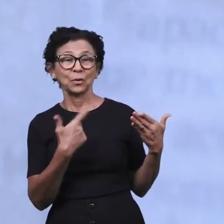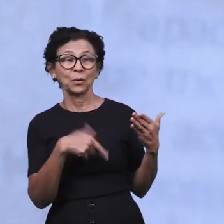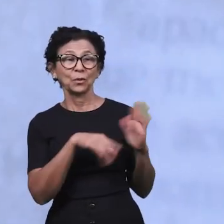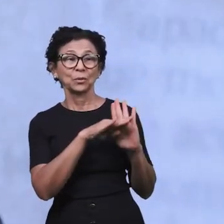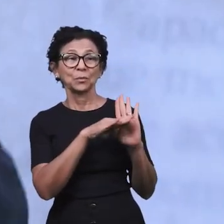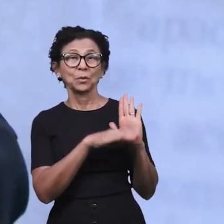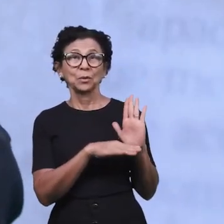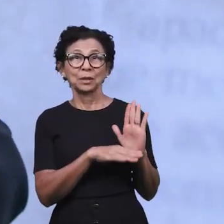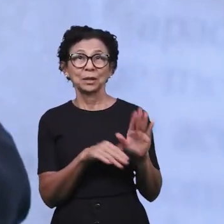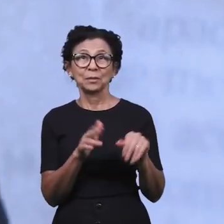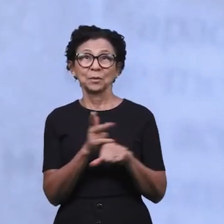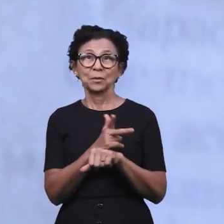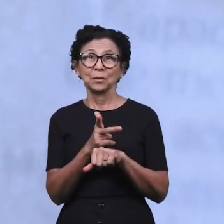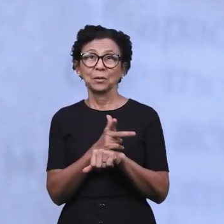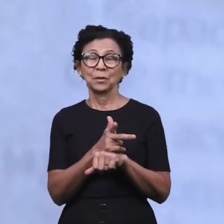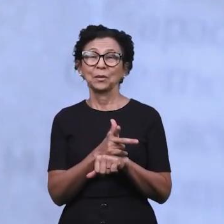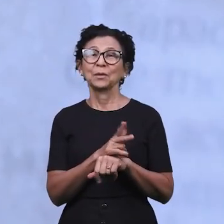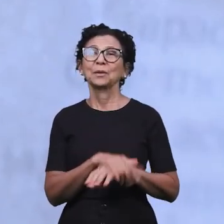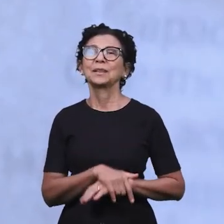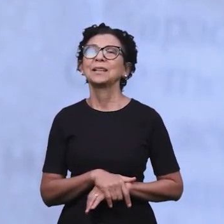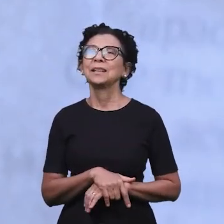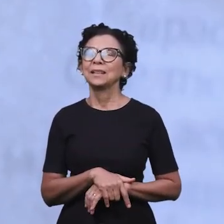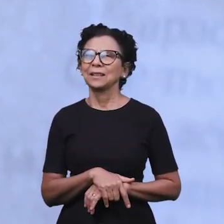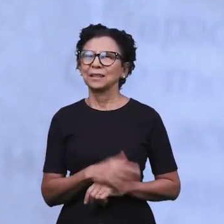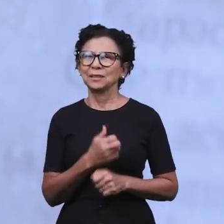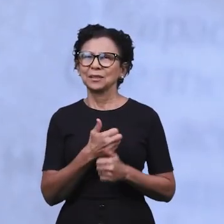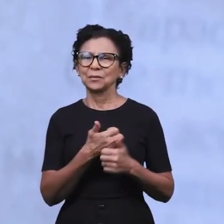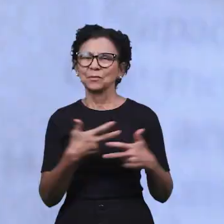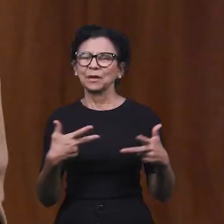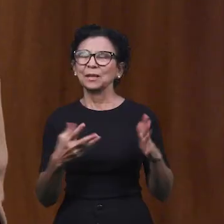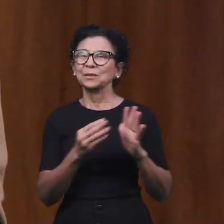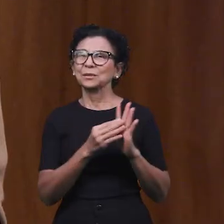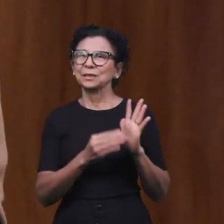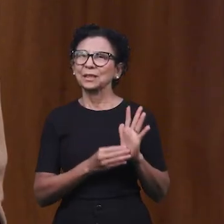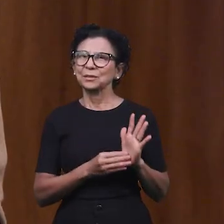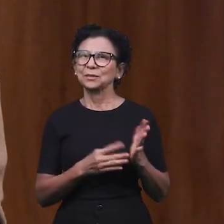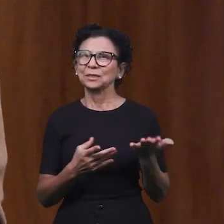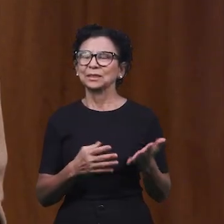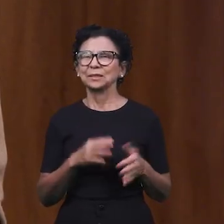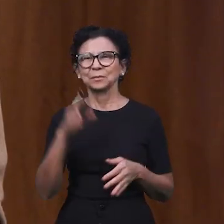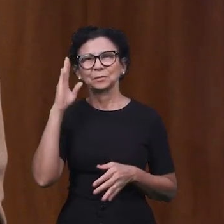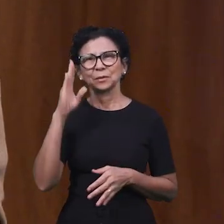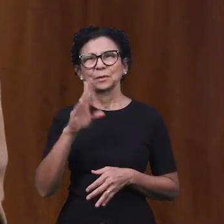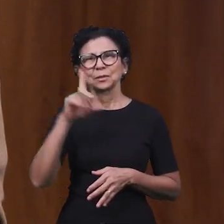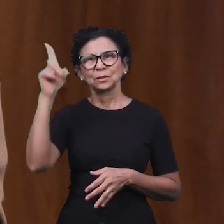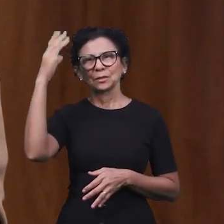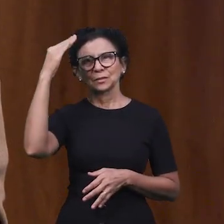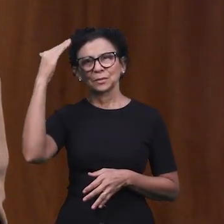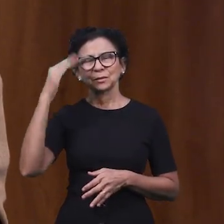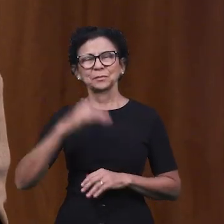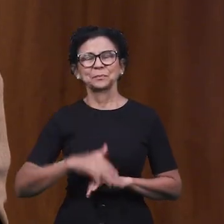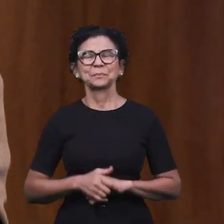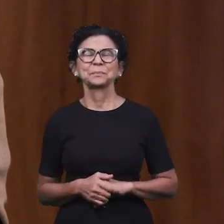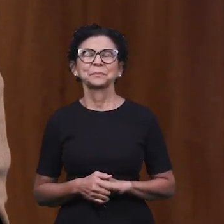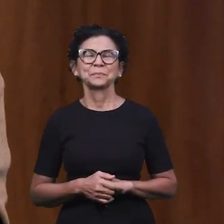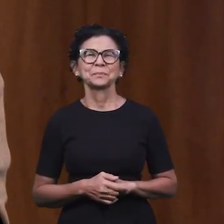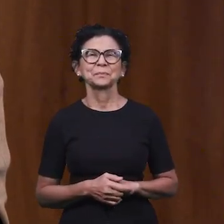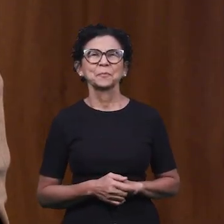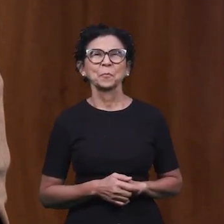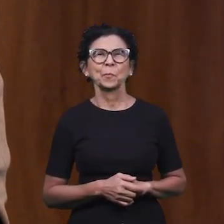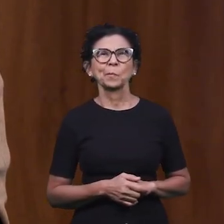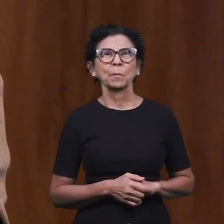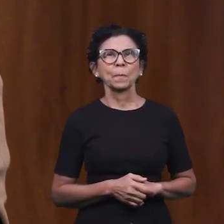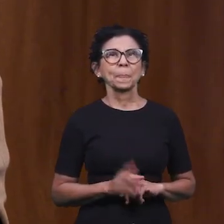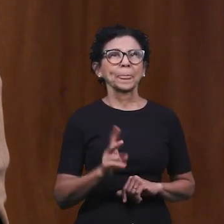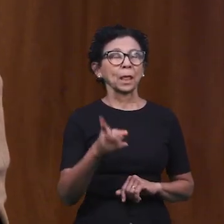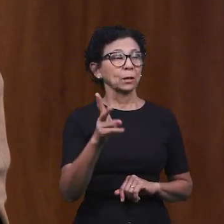outro programa. Eu acho que devemos. Que eu acho que tem mais assunto para a gente falar sobre isso. Tem bastante. Especialmente da sabedoria de Deus na nossa vida. Pedro, então